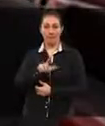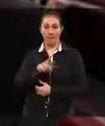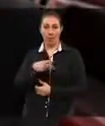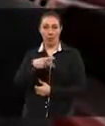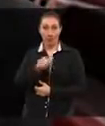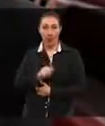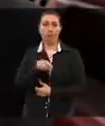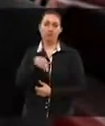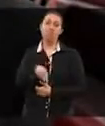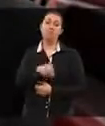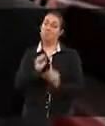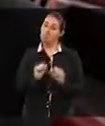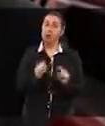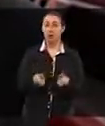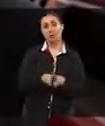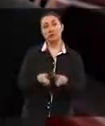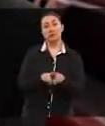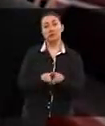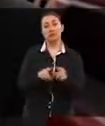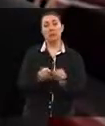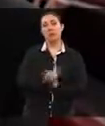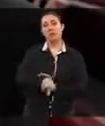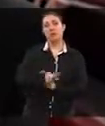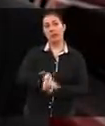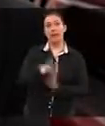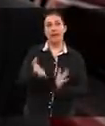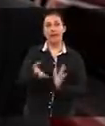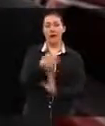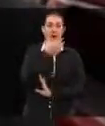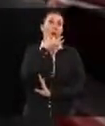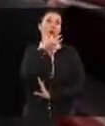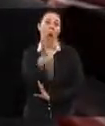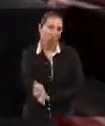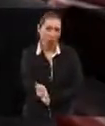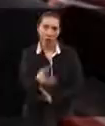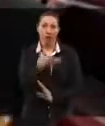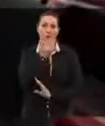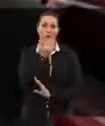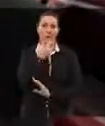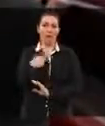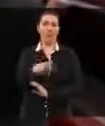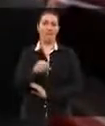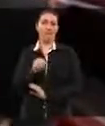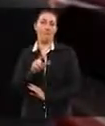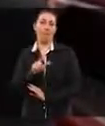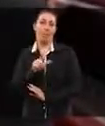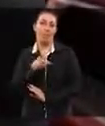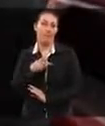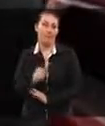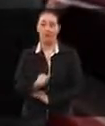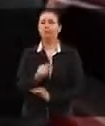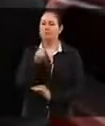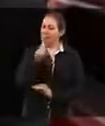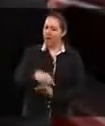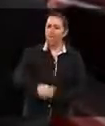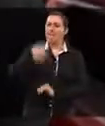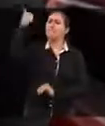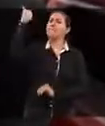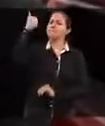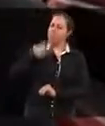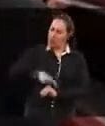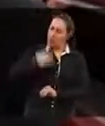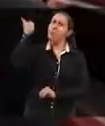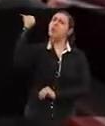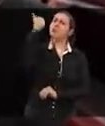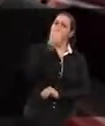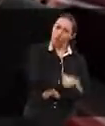frutas, são uma opção também, tá? Não é assim uma coisa assim horrorosa, você vai comer uma polpa. Até que é